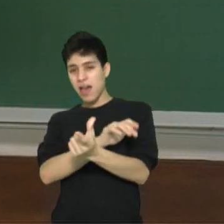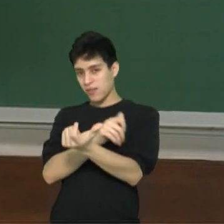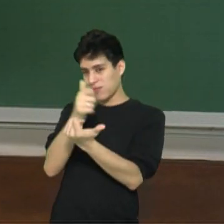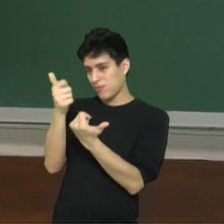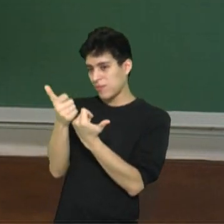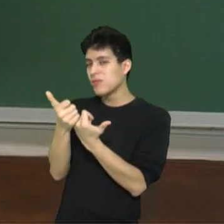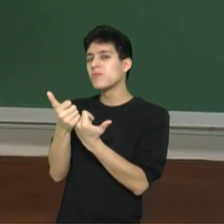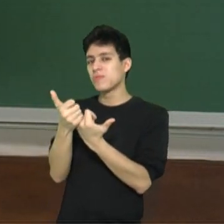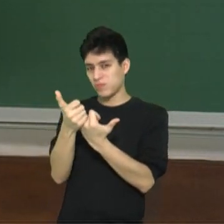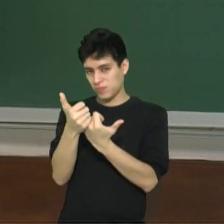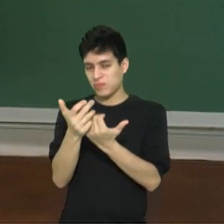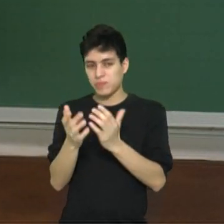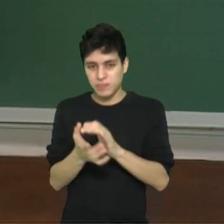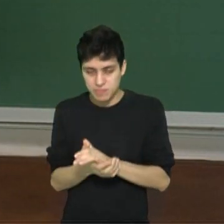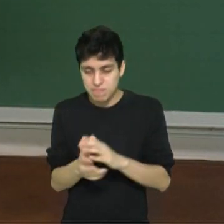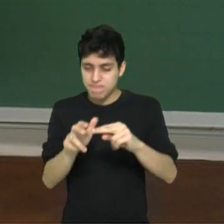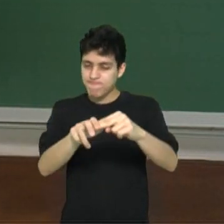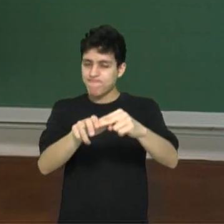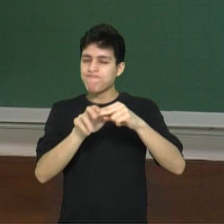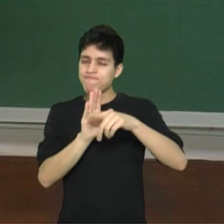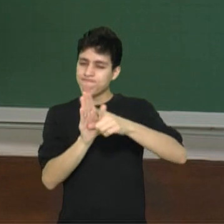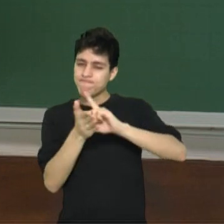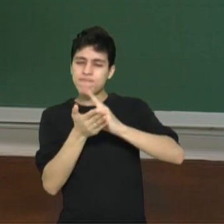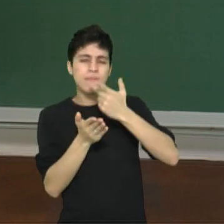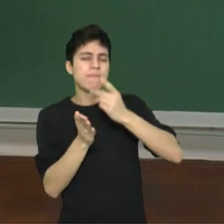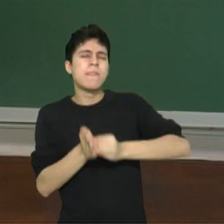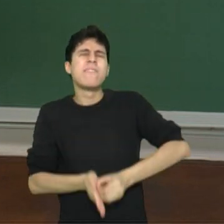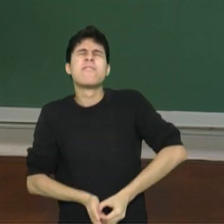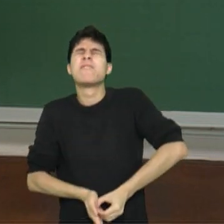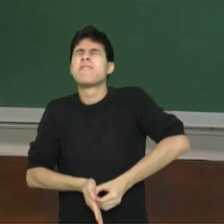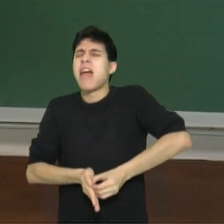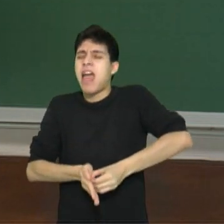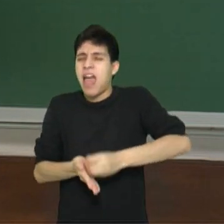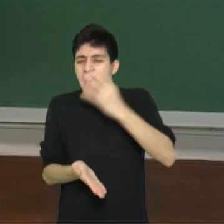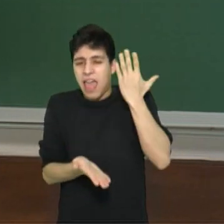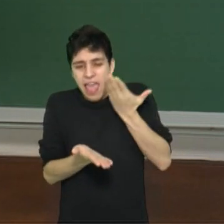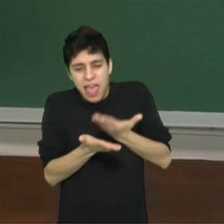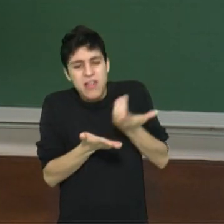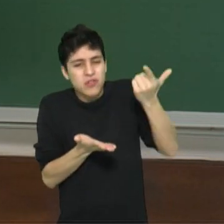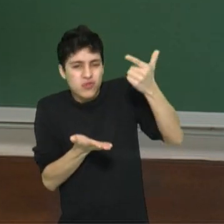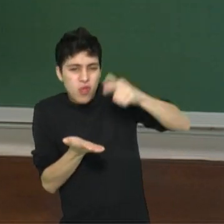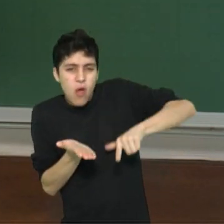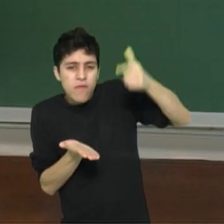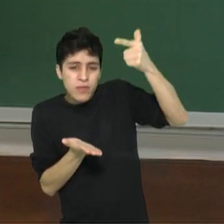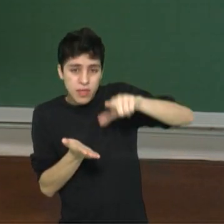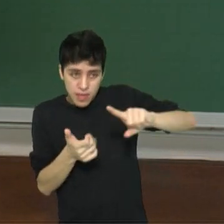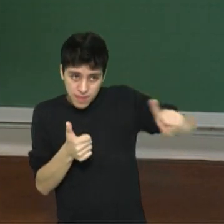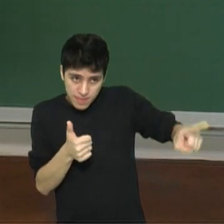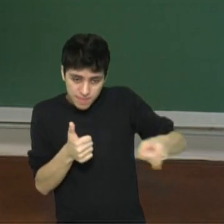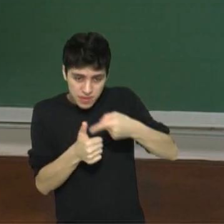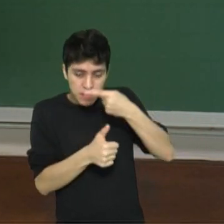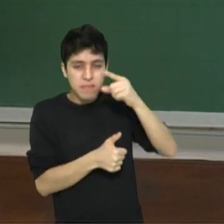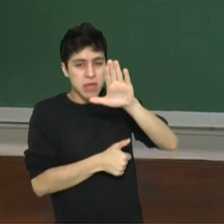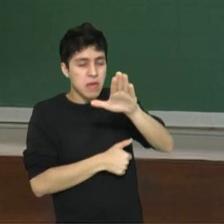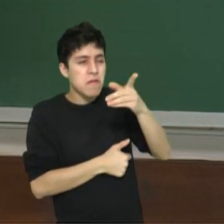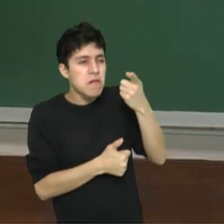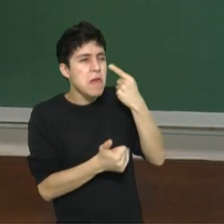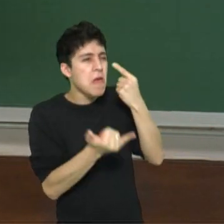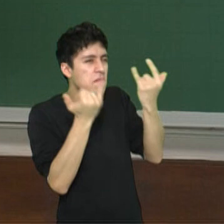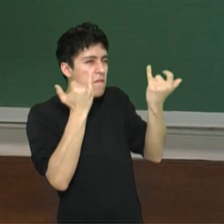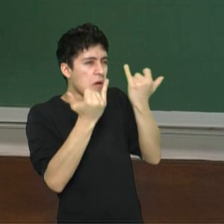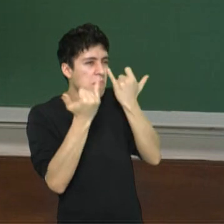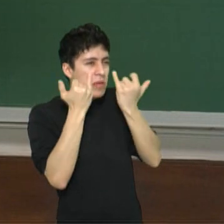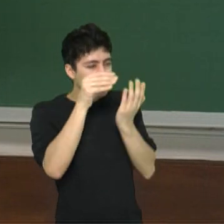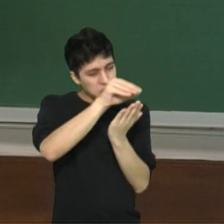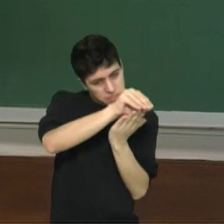na fórmula. Por isso que a gente fala várias e várias vezes ao longo das nossas aulas. Faça esse levantamento de dados,